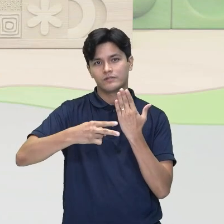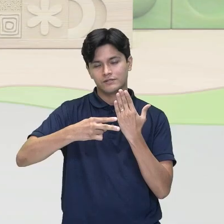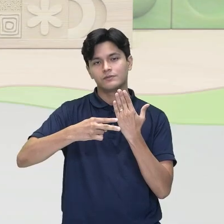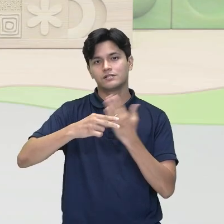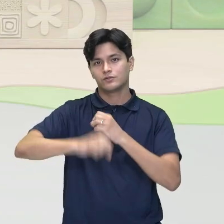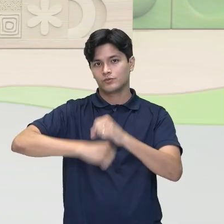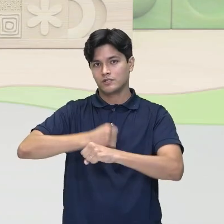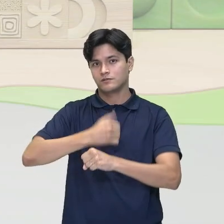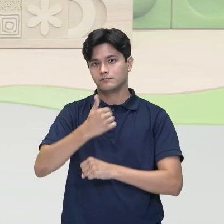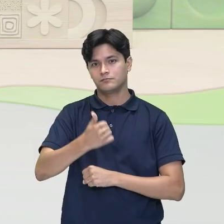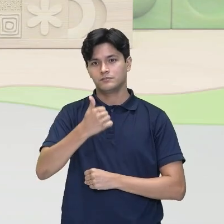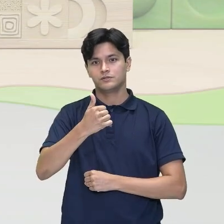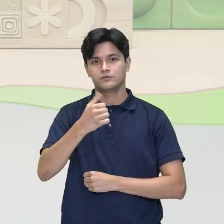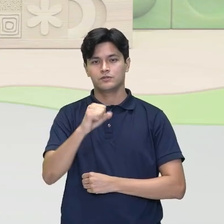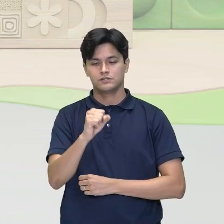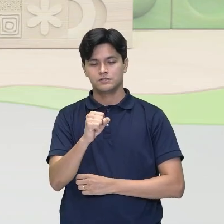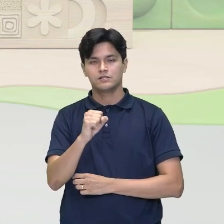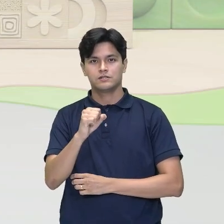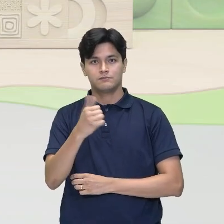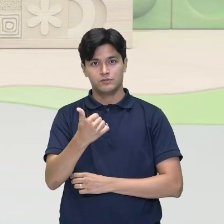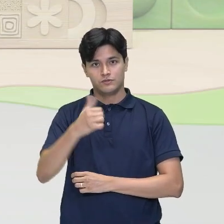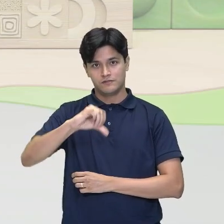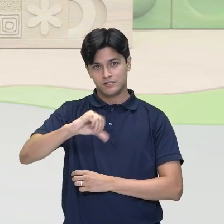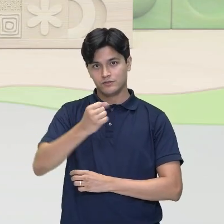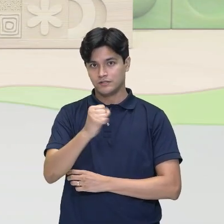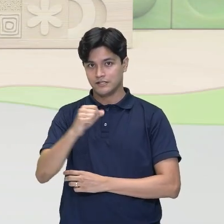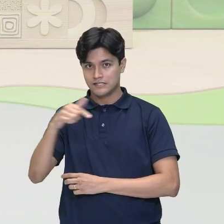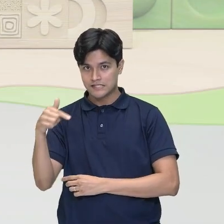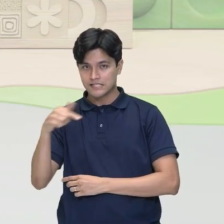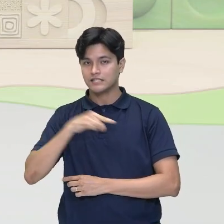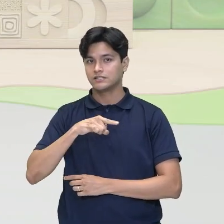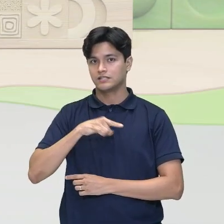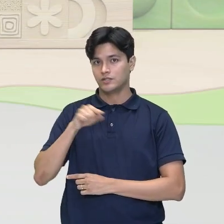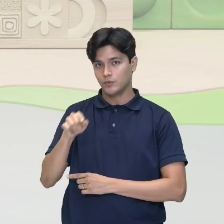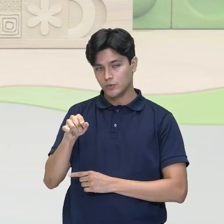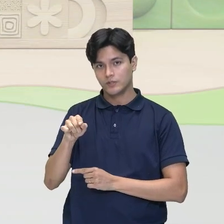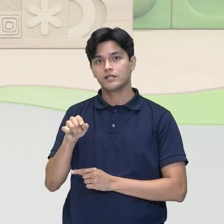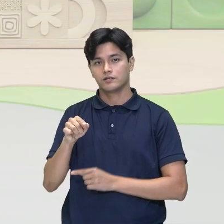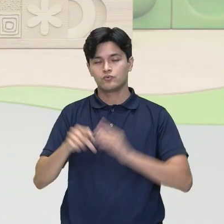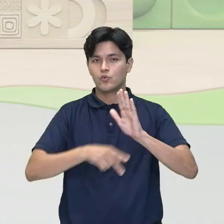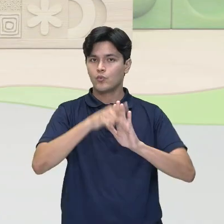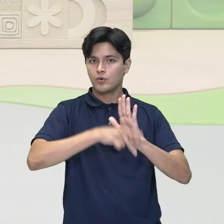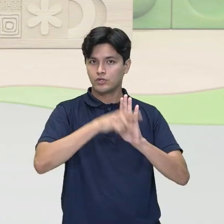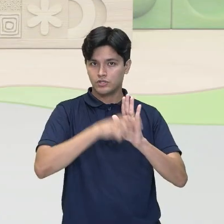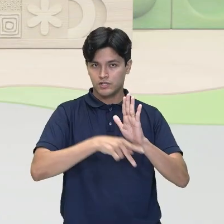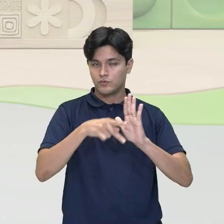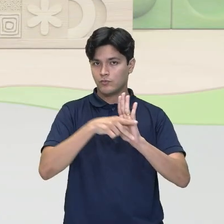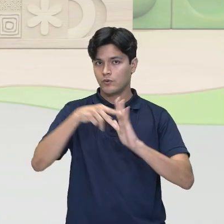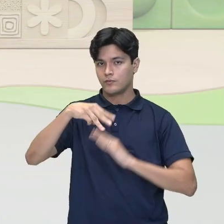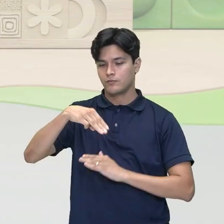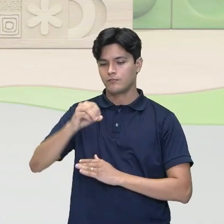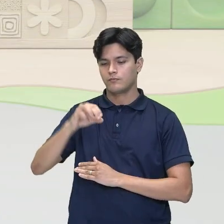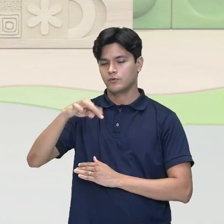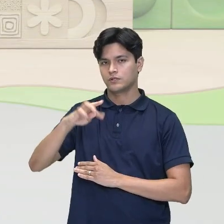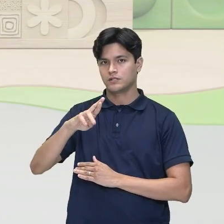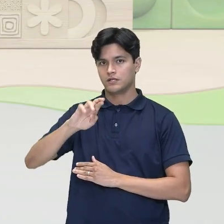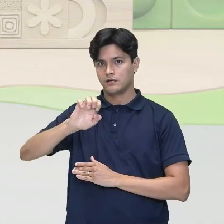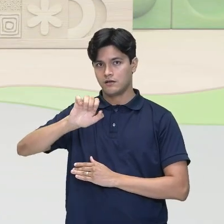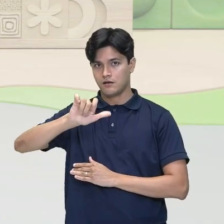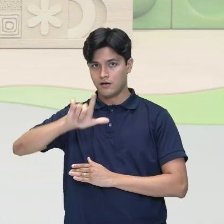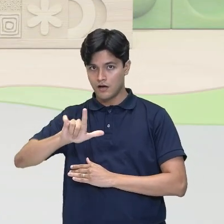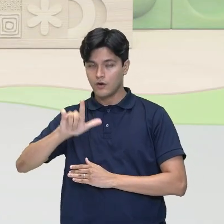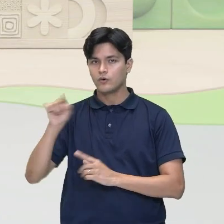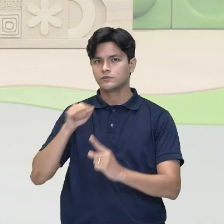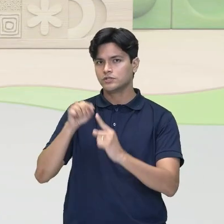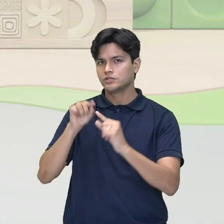1987, com o projeto de Montreal, para que fosse eliminado esses gases das indústrias, né,